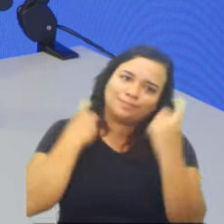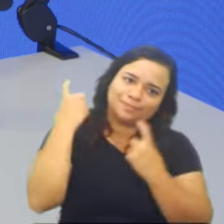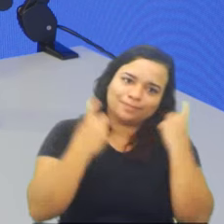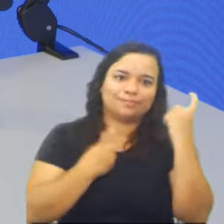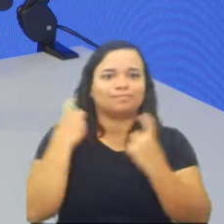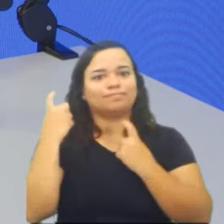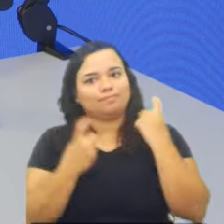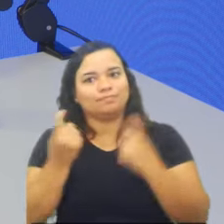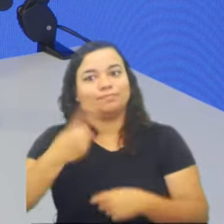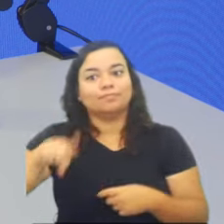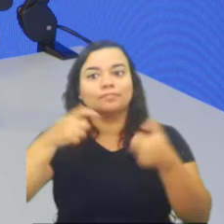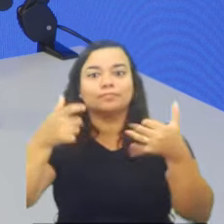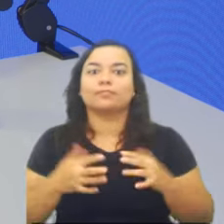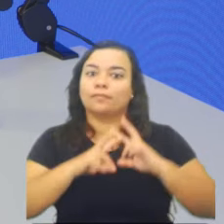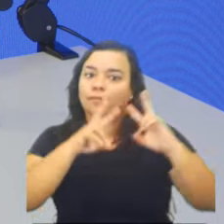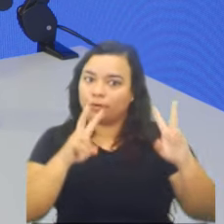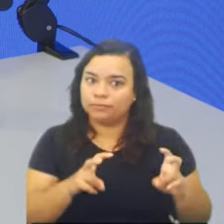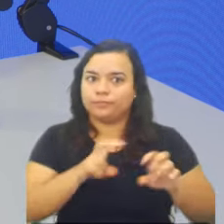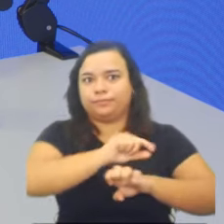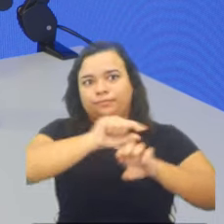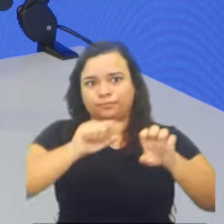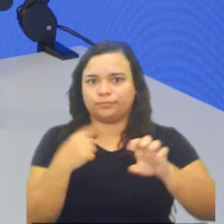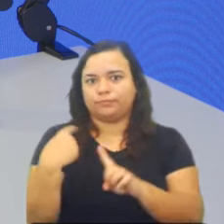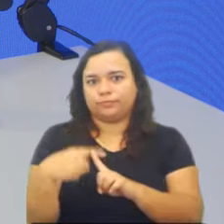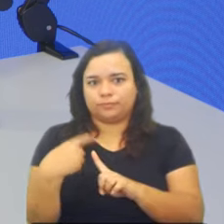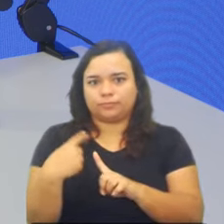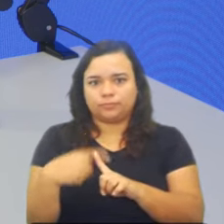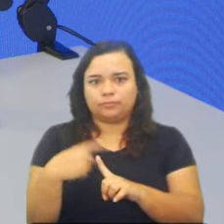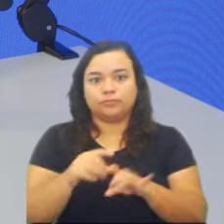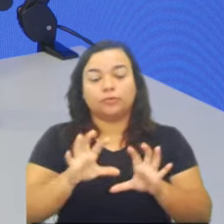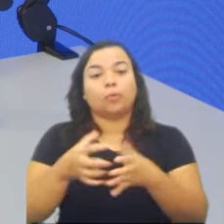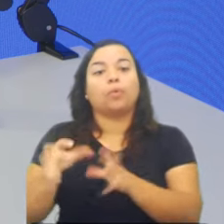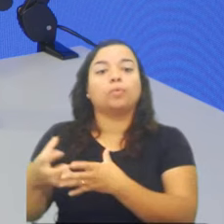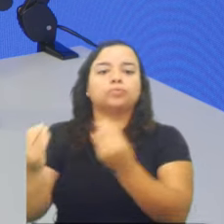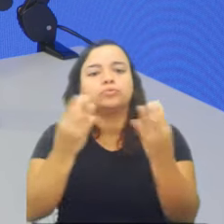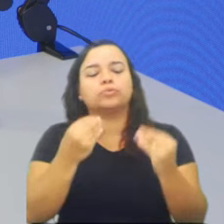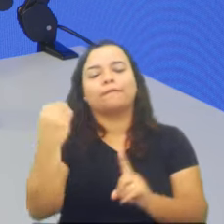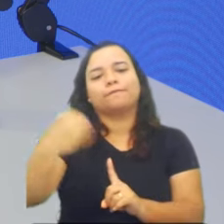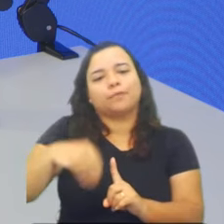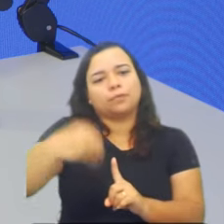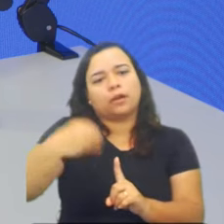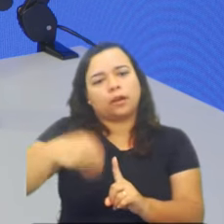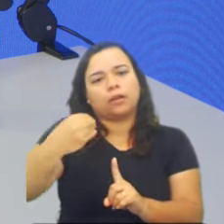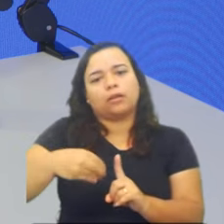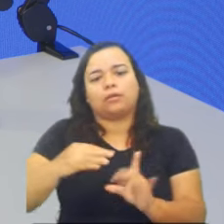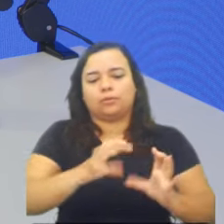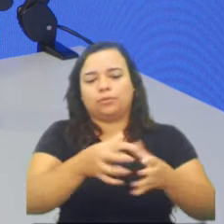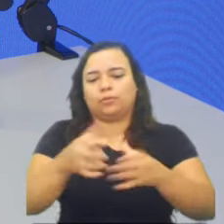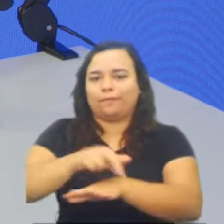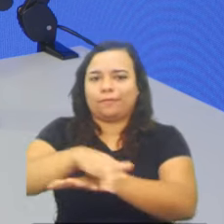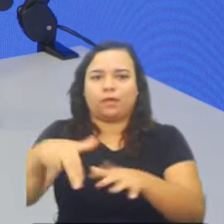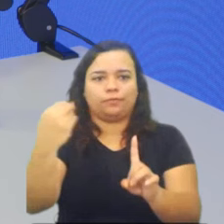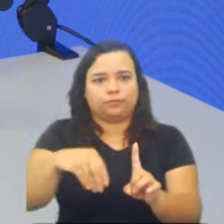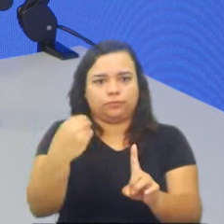preocupado eh quando a gente fala em empreender eh que muitos grupos eh